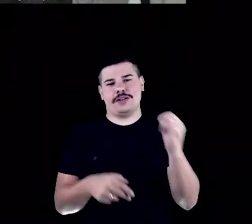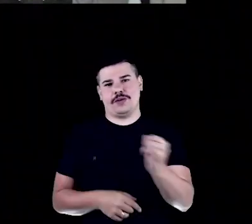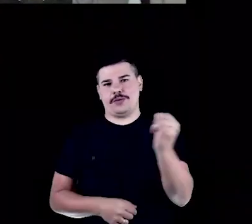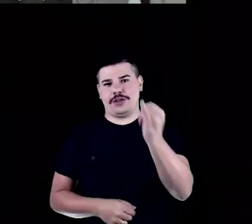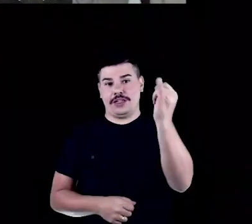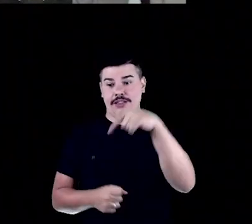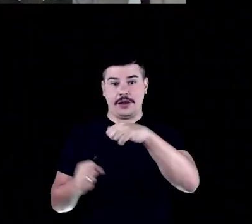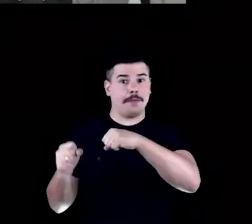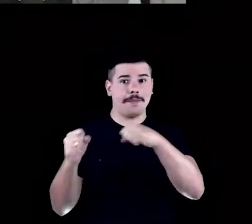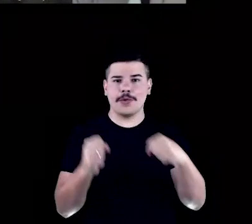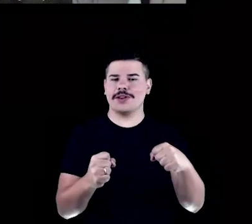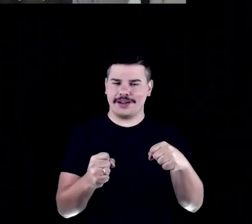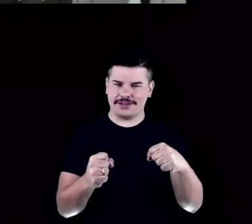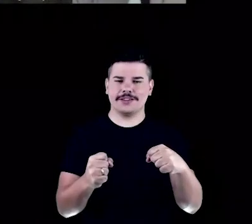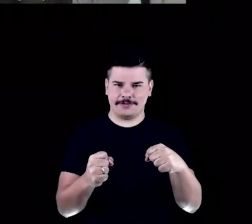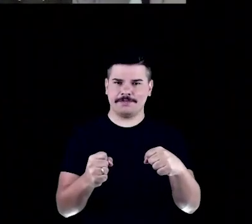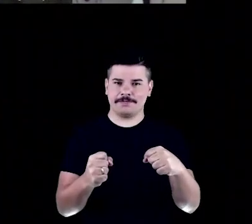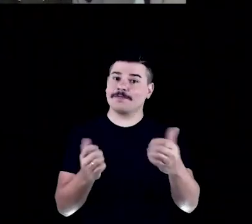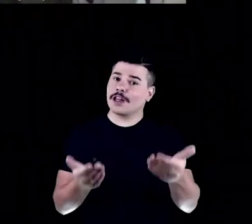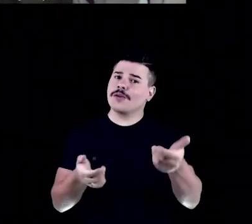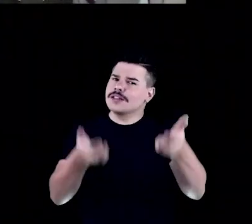igualmente importante e potente, né?